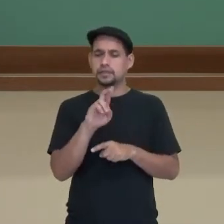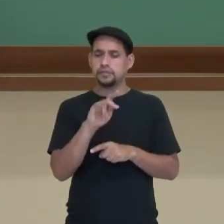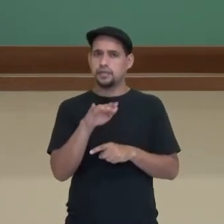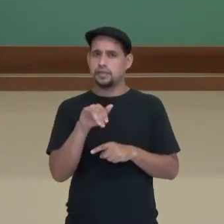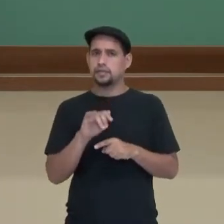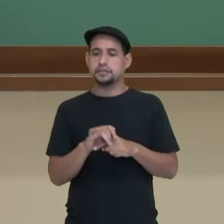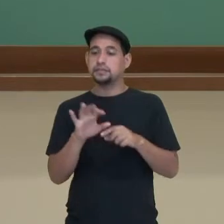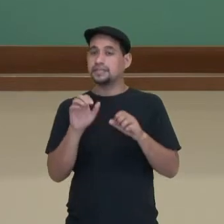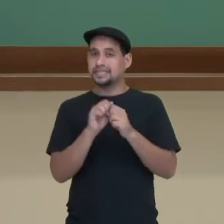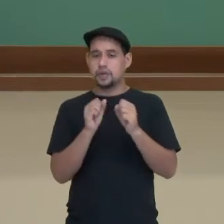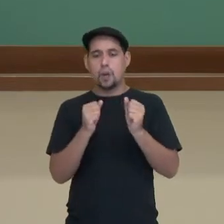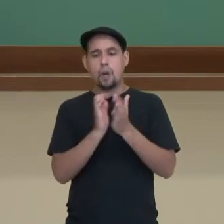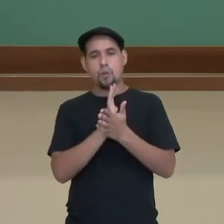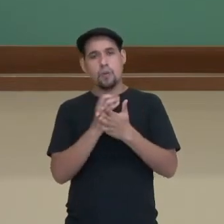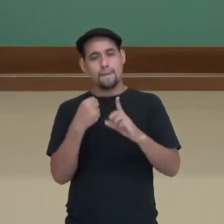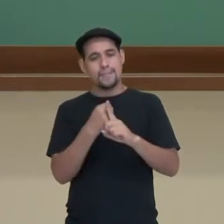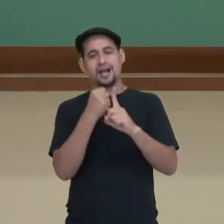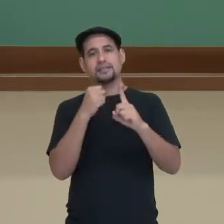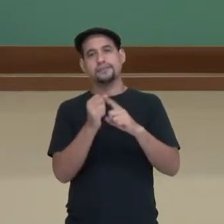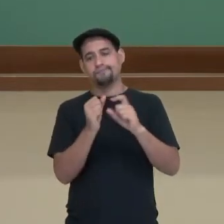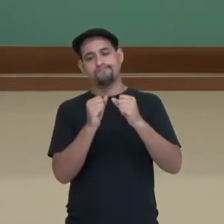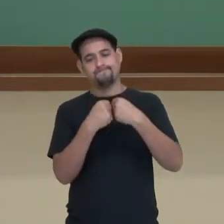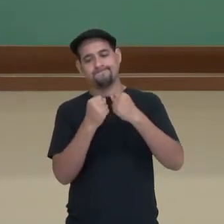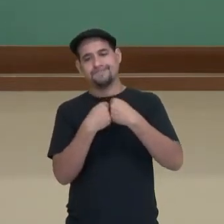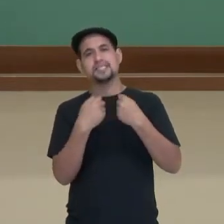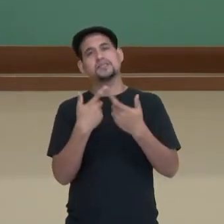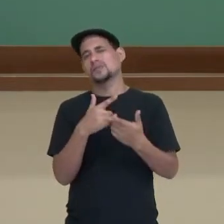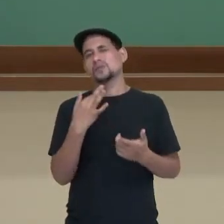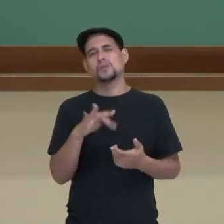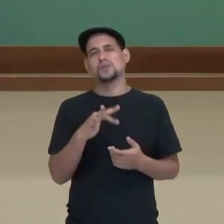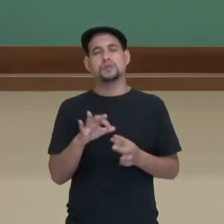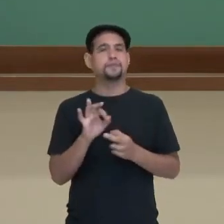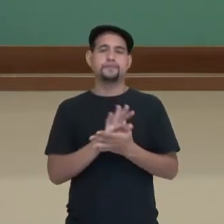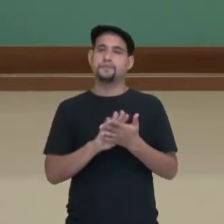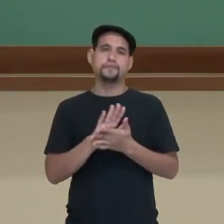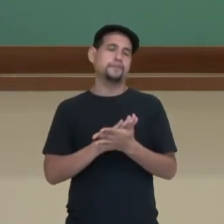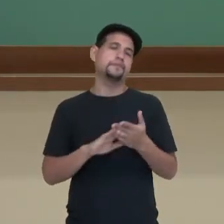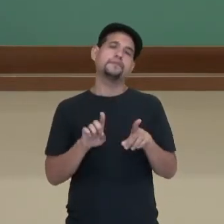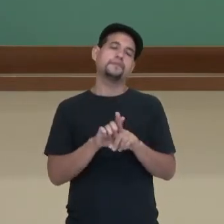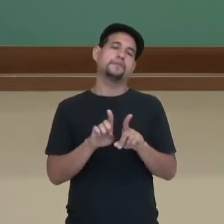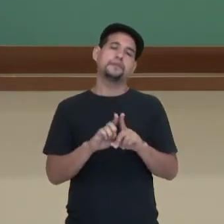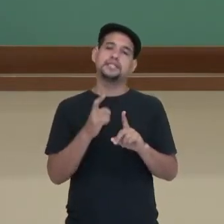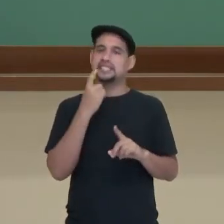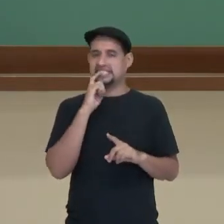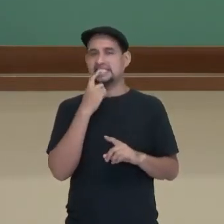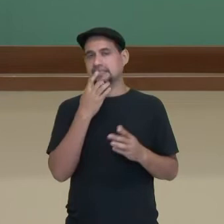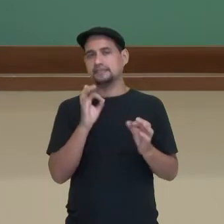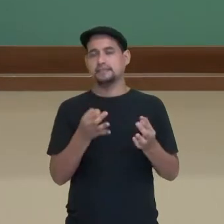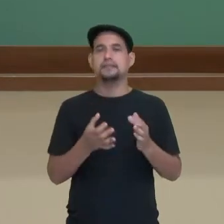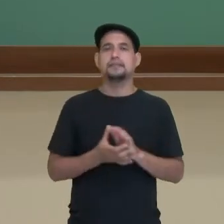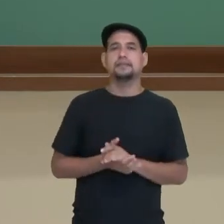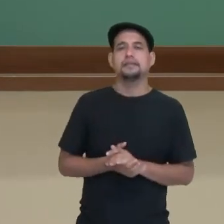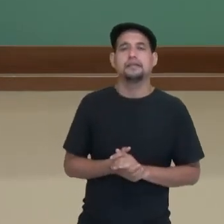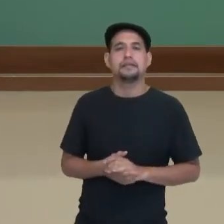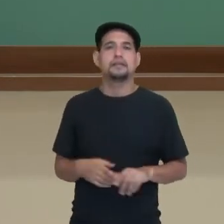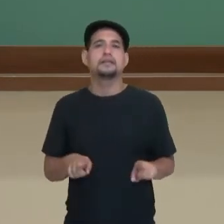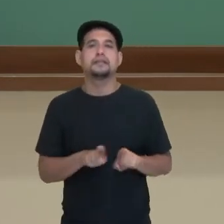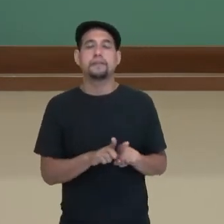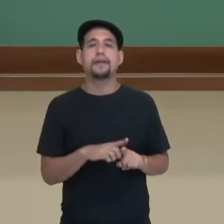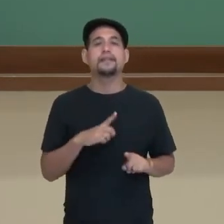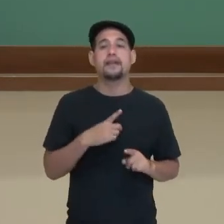absorver esses impactos, não deixa que machuque a parte superior dos ossos, né? E também ele vai